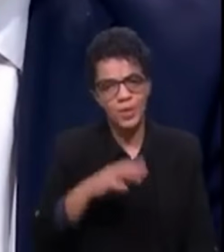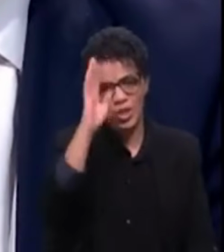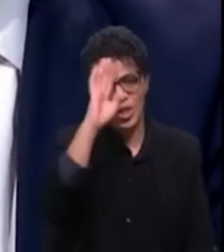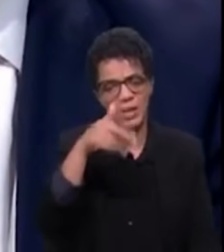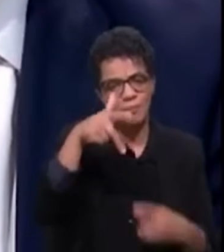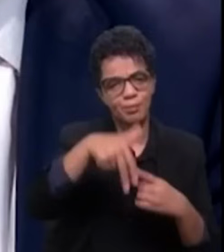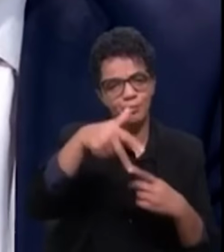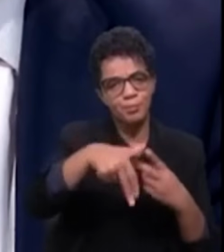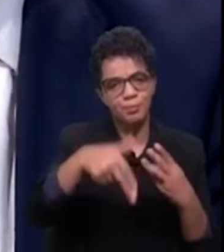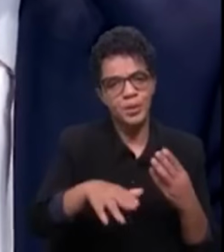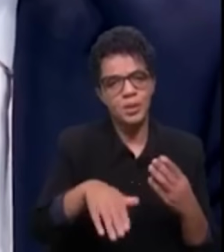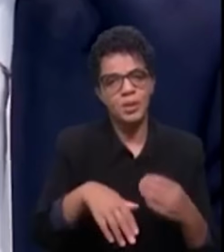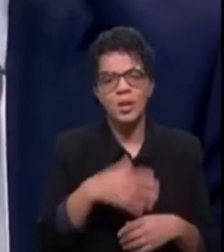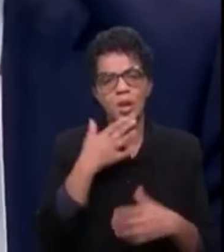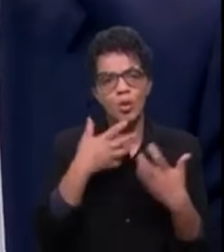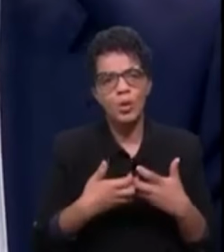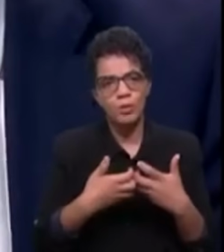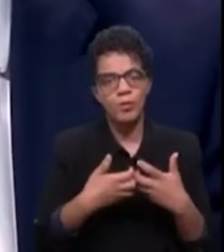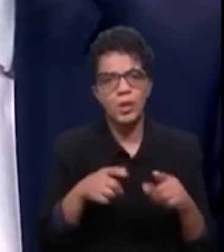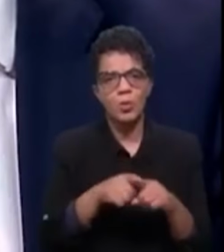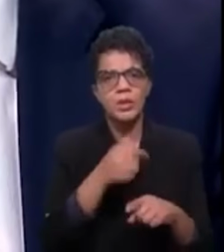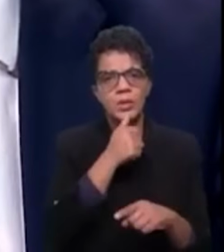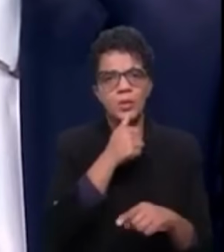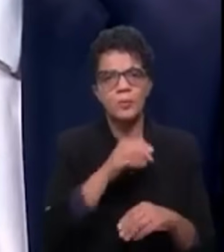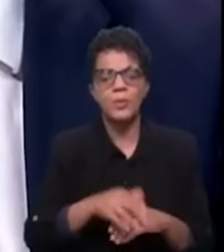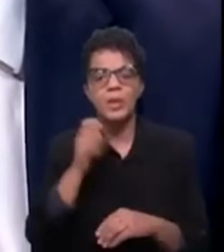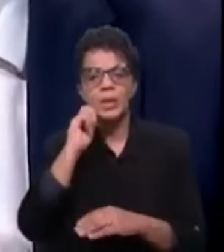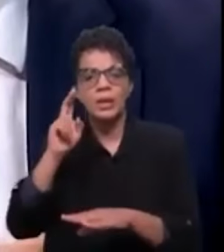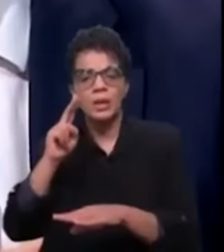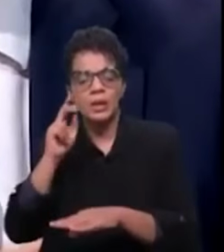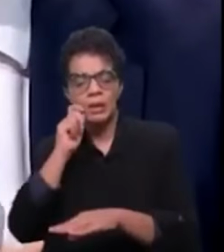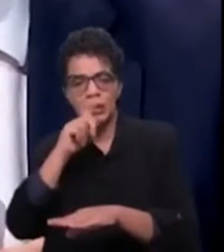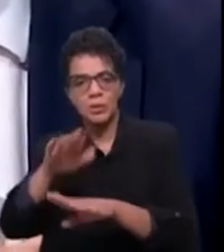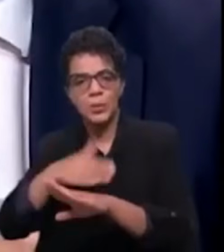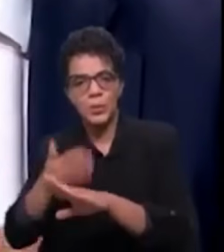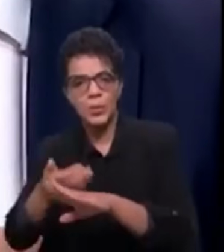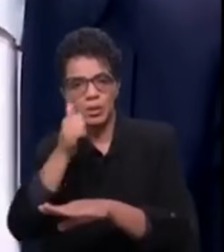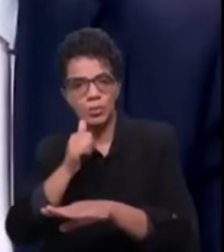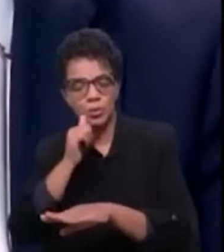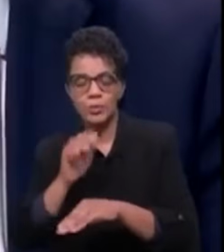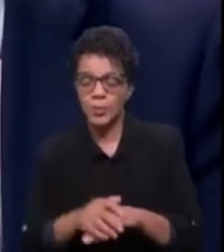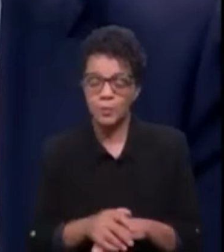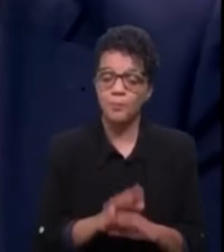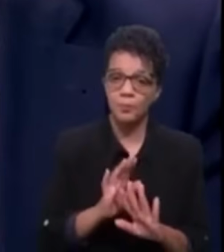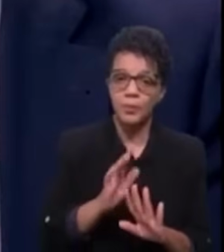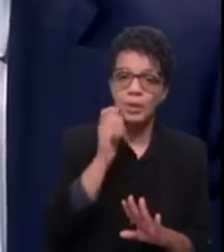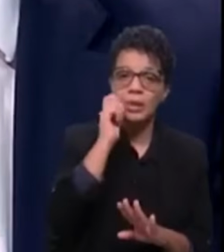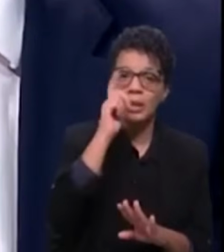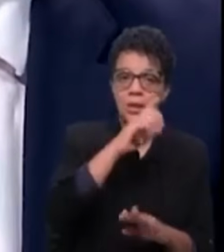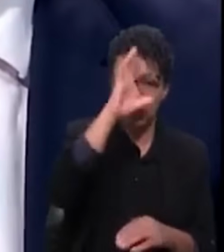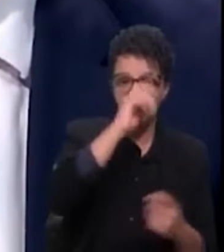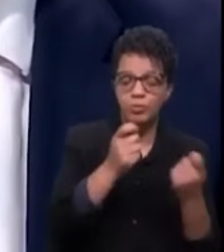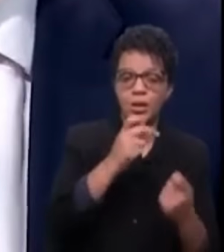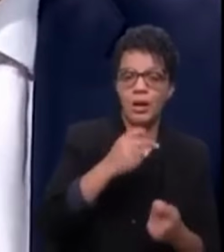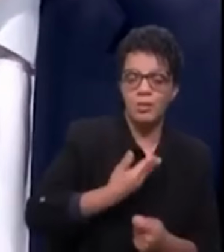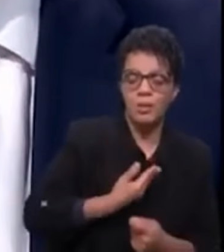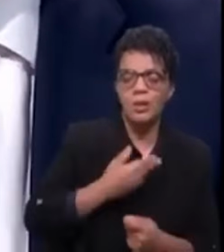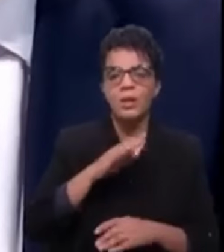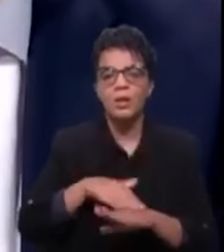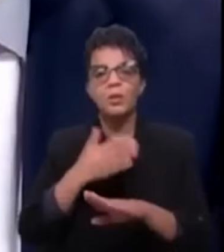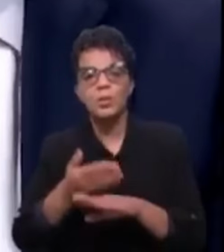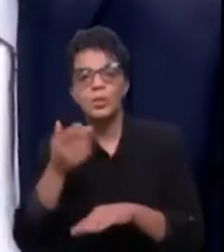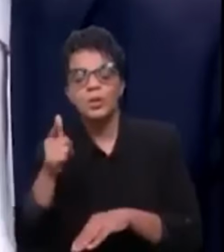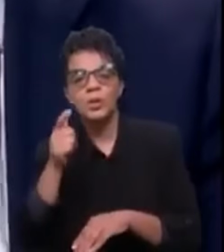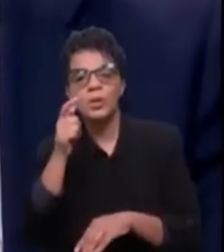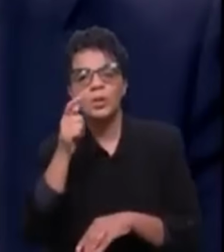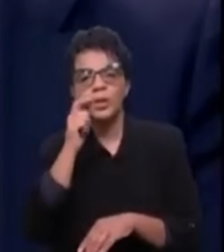ouir interromper Não há dúvida que é muito decidido interromper Não há dúvida não quem ganhou as eleções foi quem ganhou